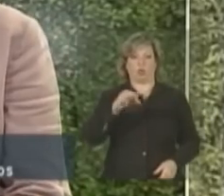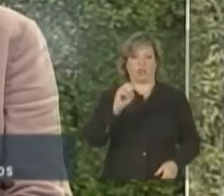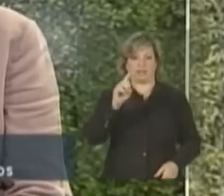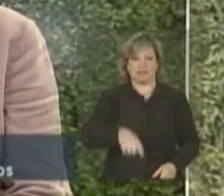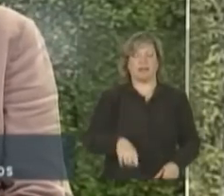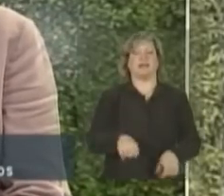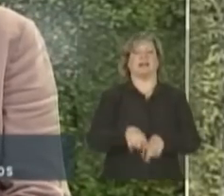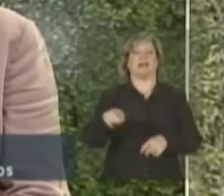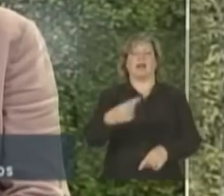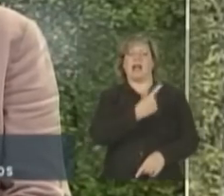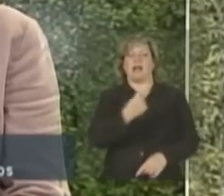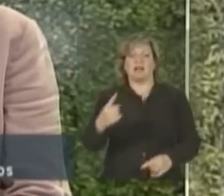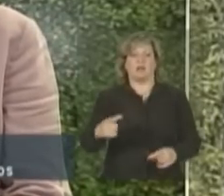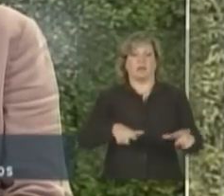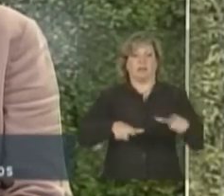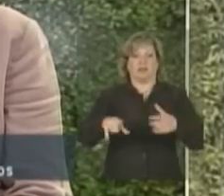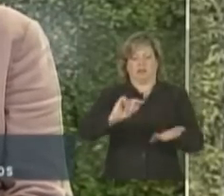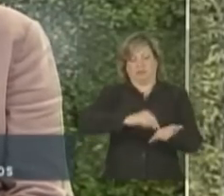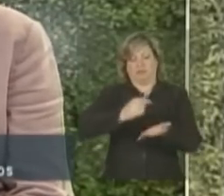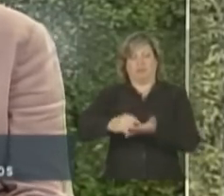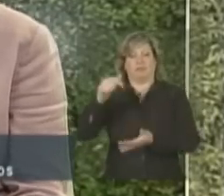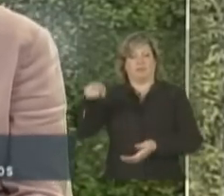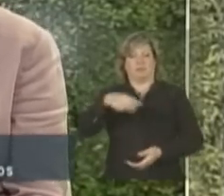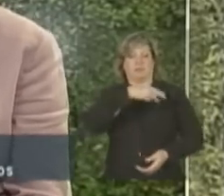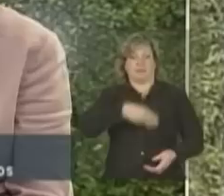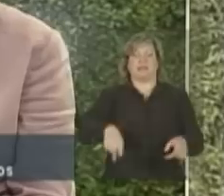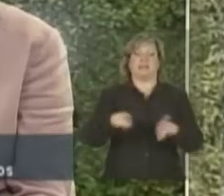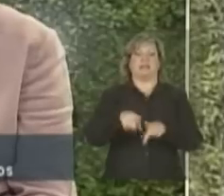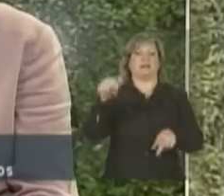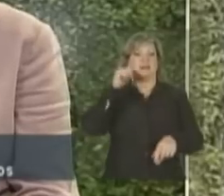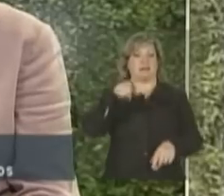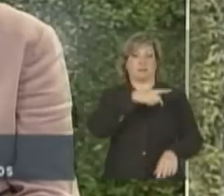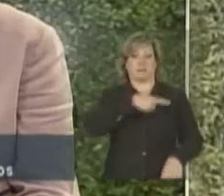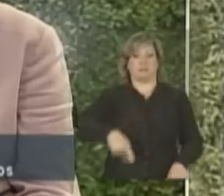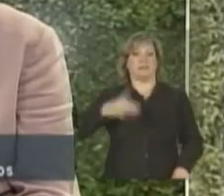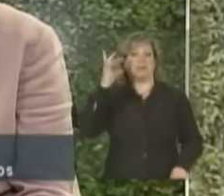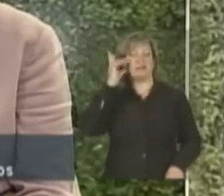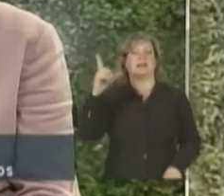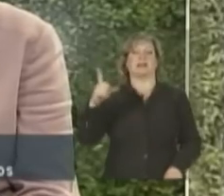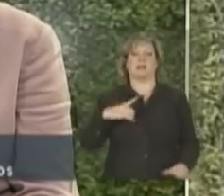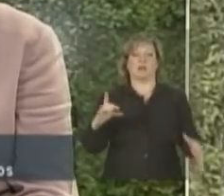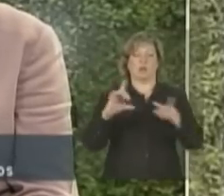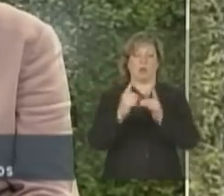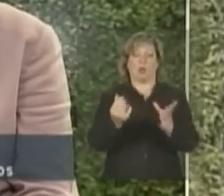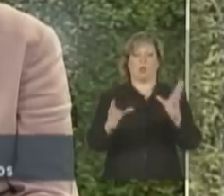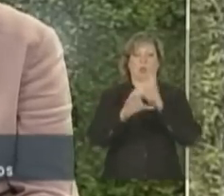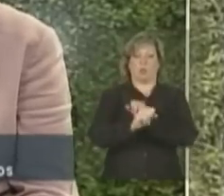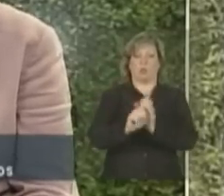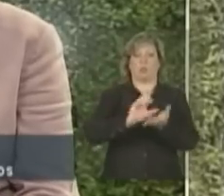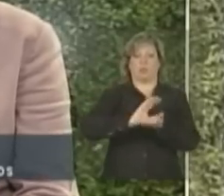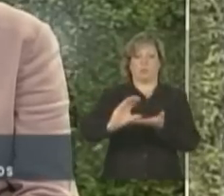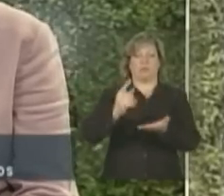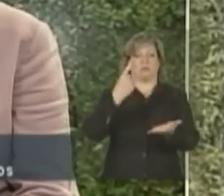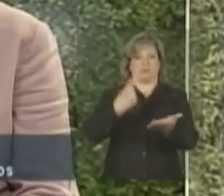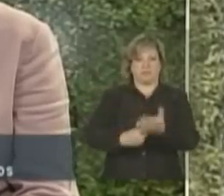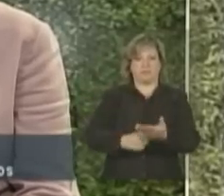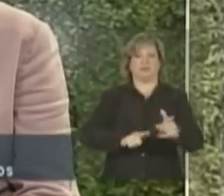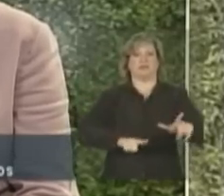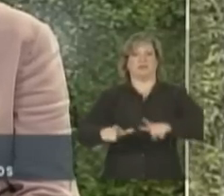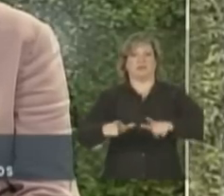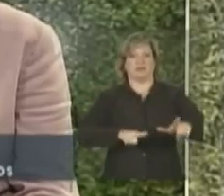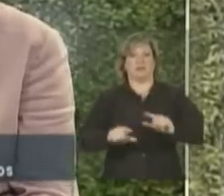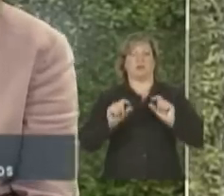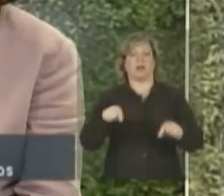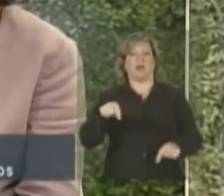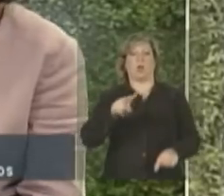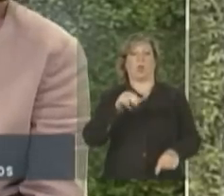ações assinadas pelo ministro e pela senhora presidenta tem lastro orçamentário devido e, portanto, são ações nas quais a